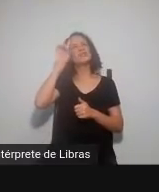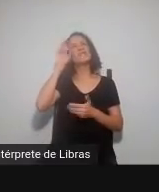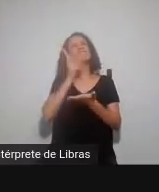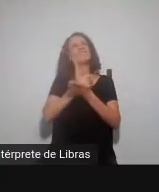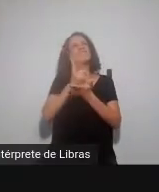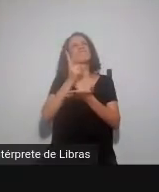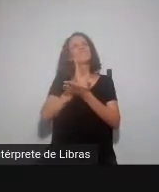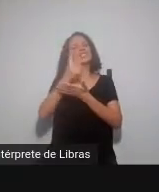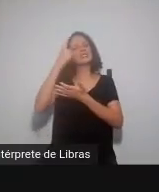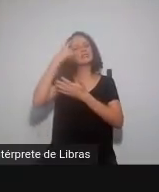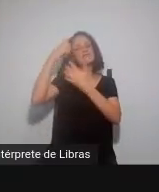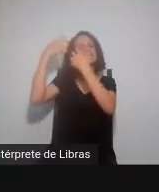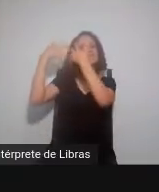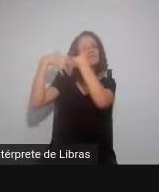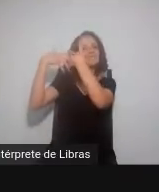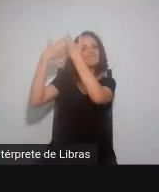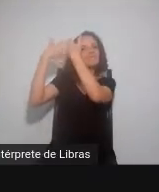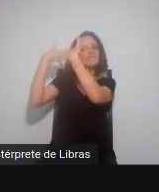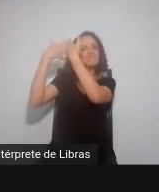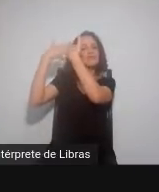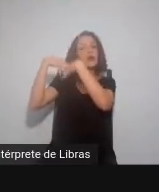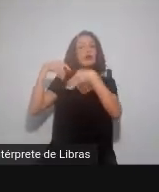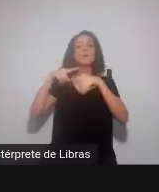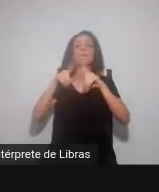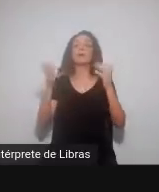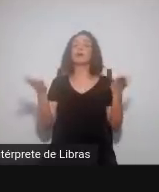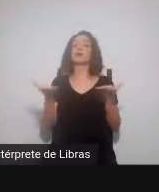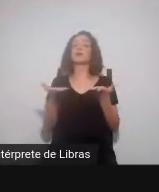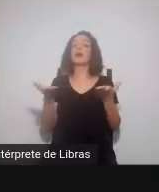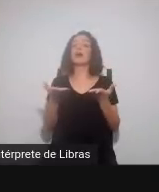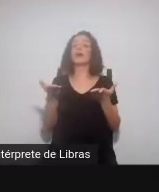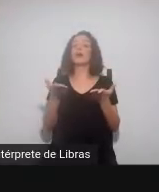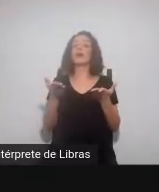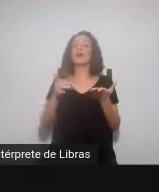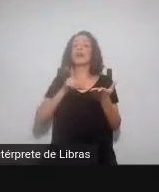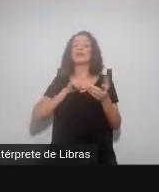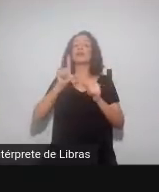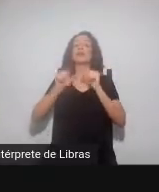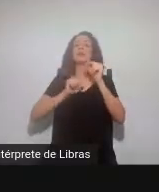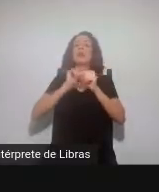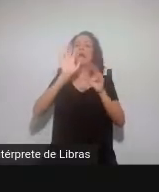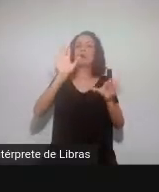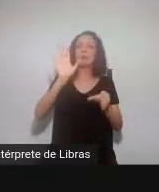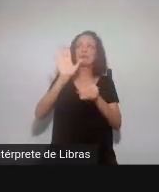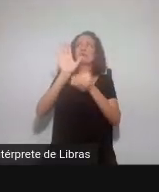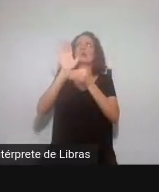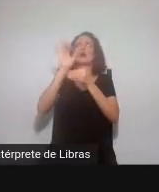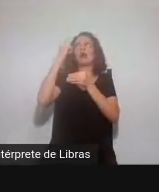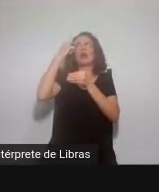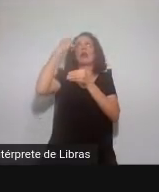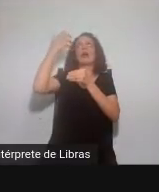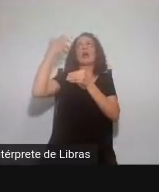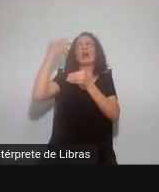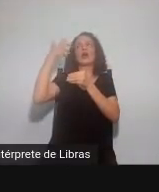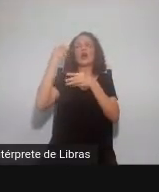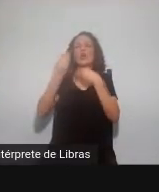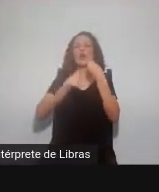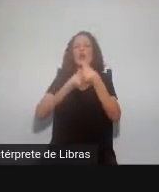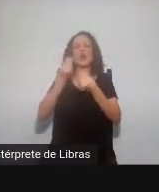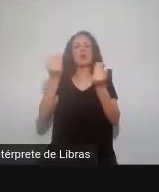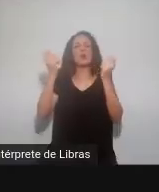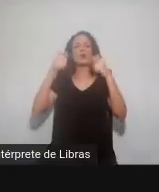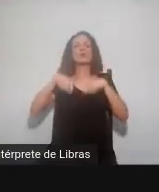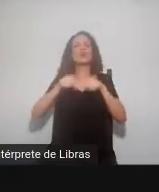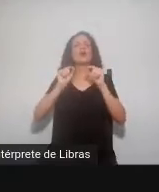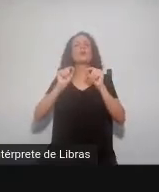uma adicional: como realizar esse trabalho no contexto da educação remota, preservando a concepção